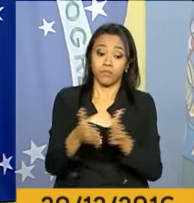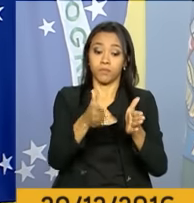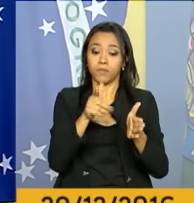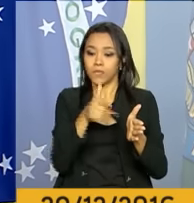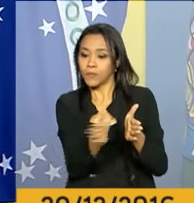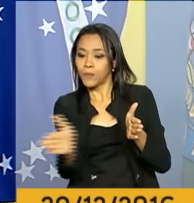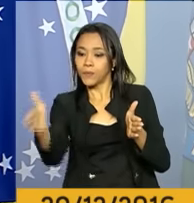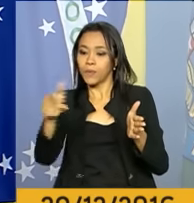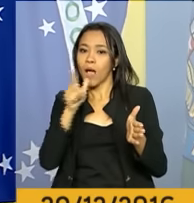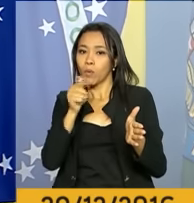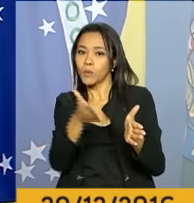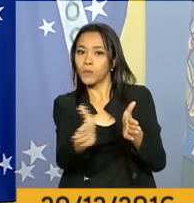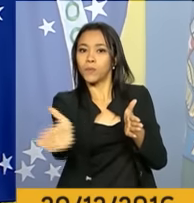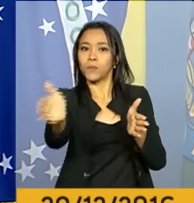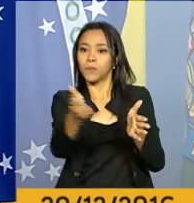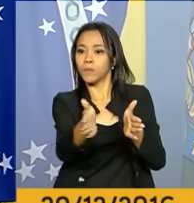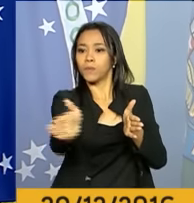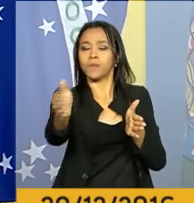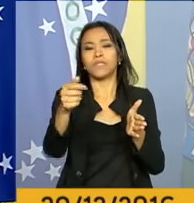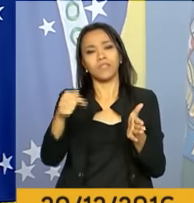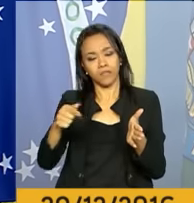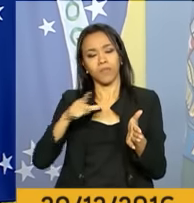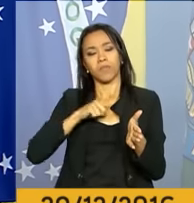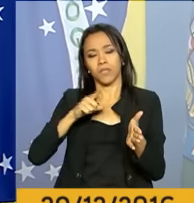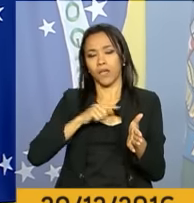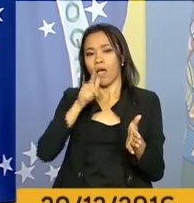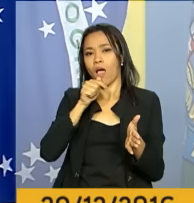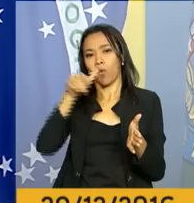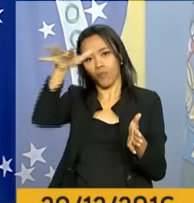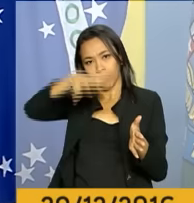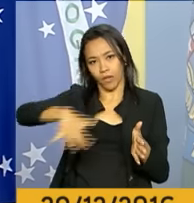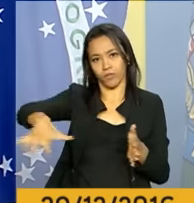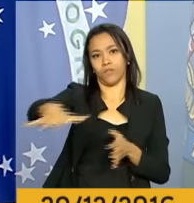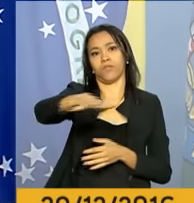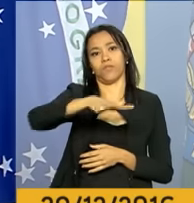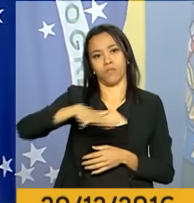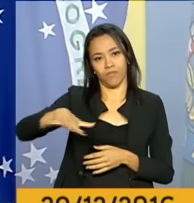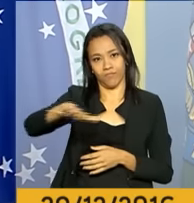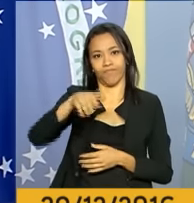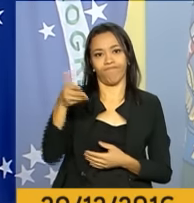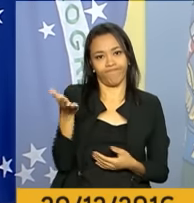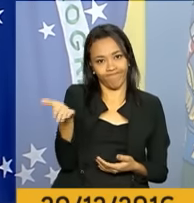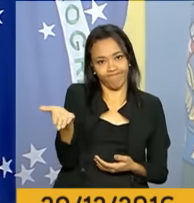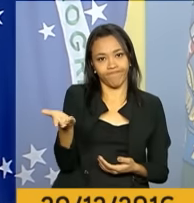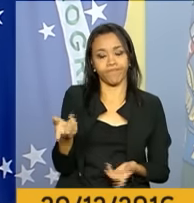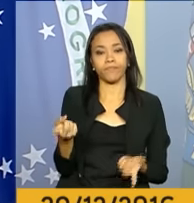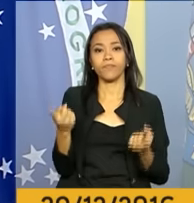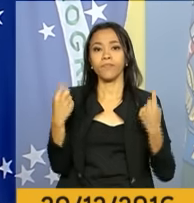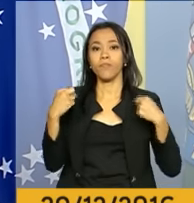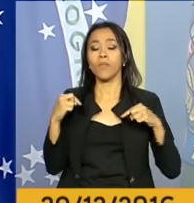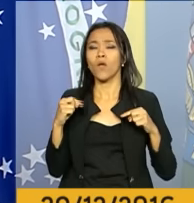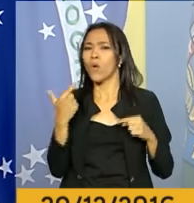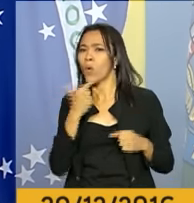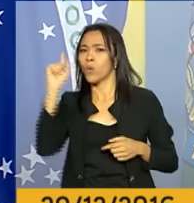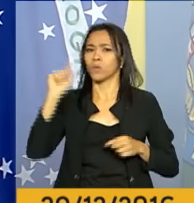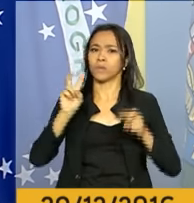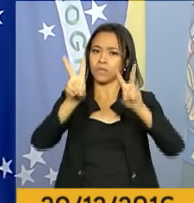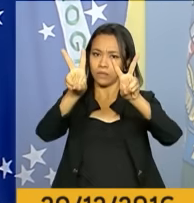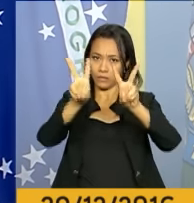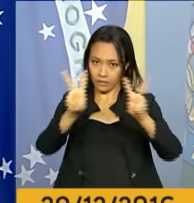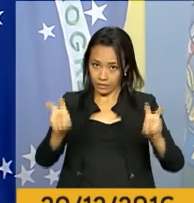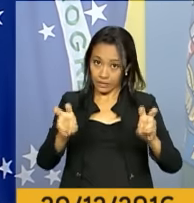em definitivo para aquela região eh do país outro tema que naturalmente